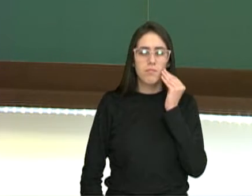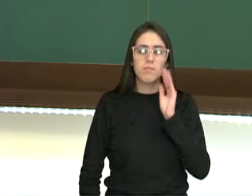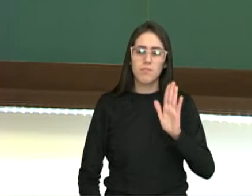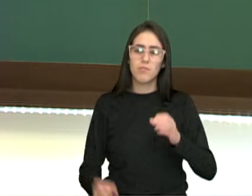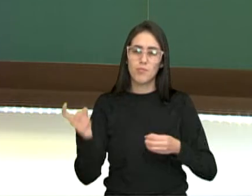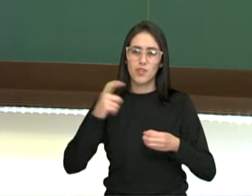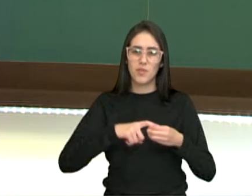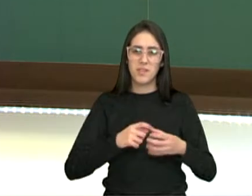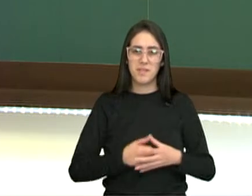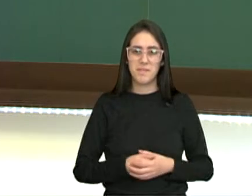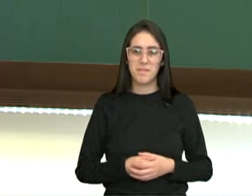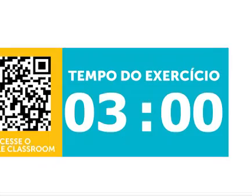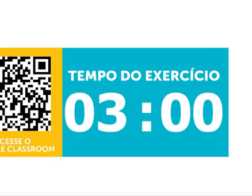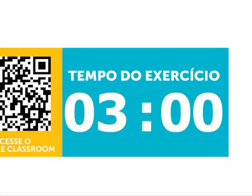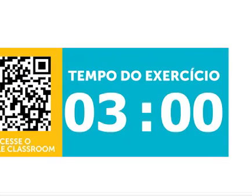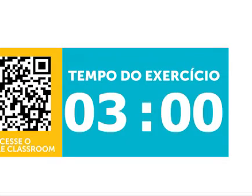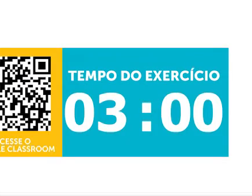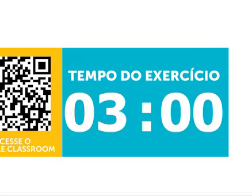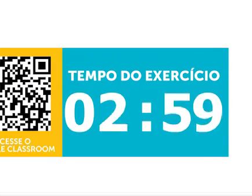já voltamos.